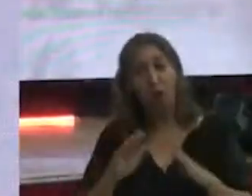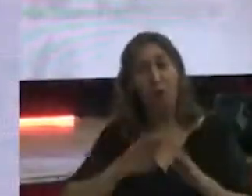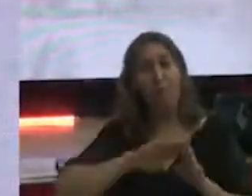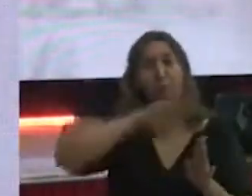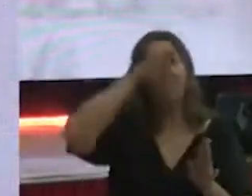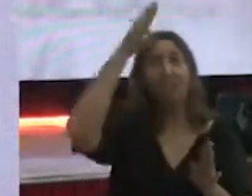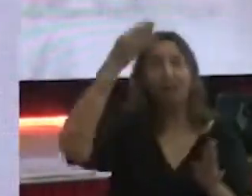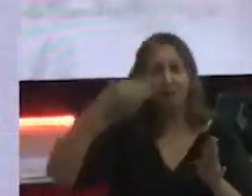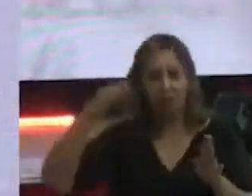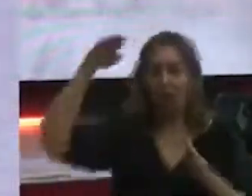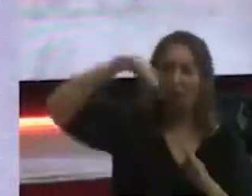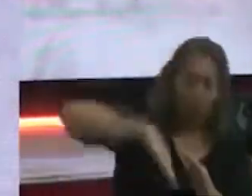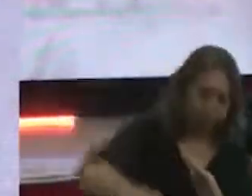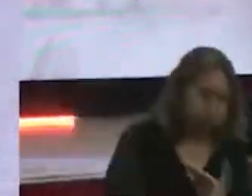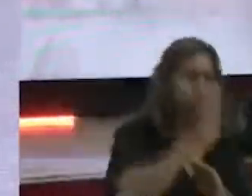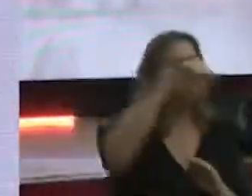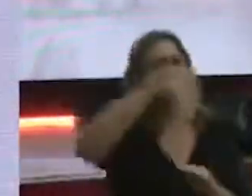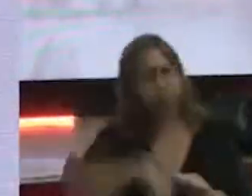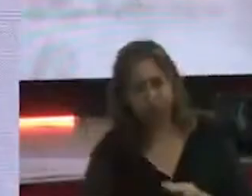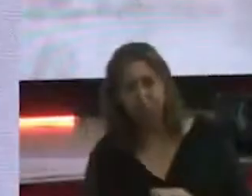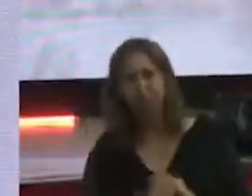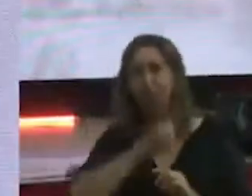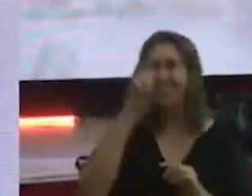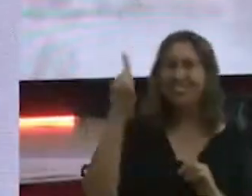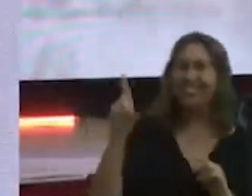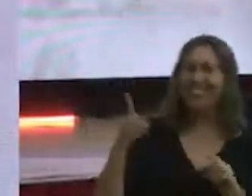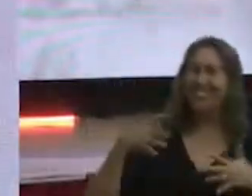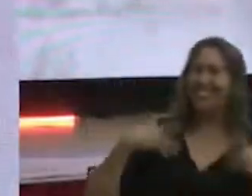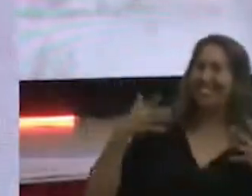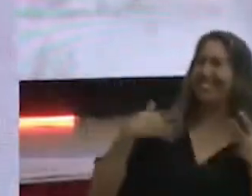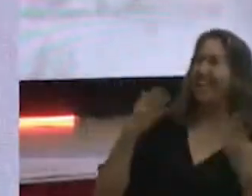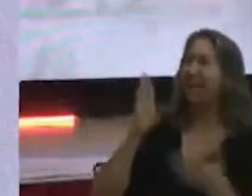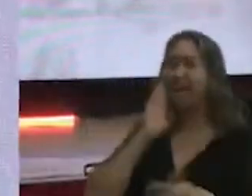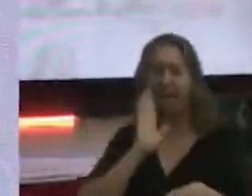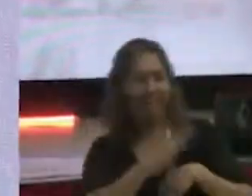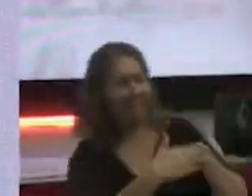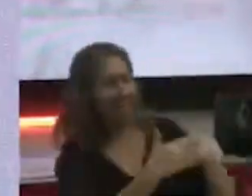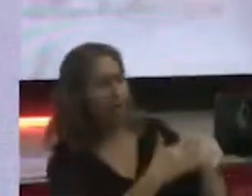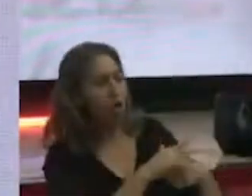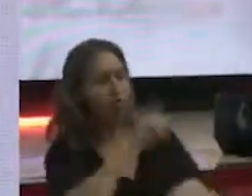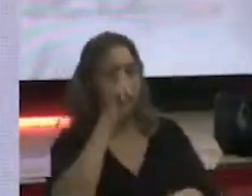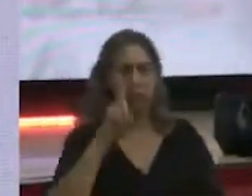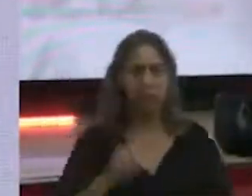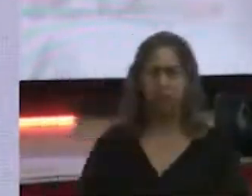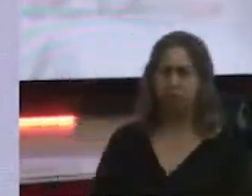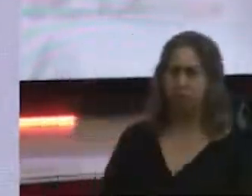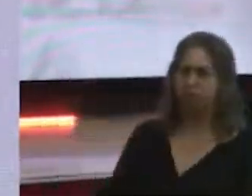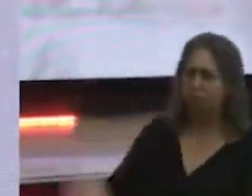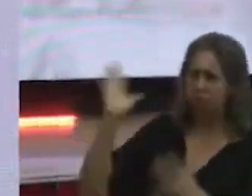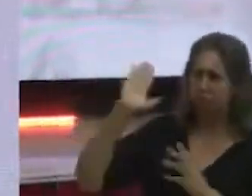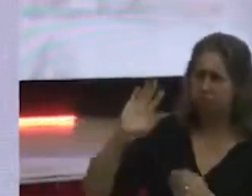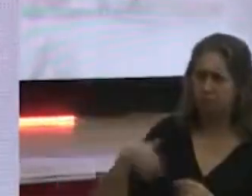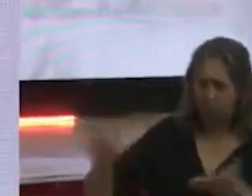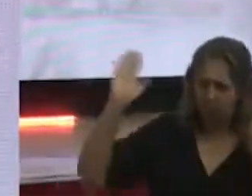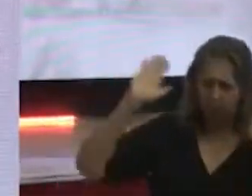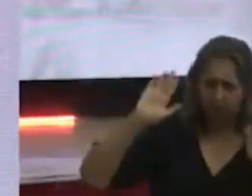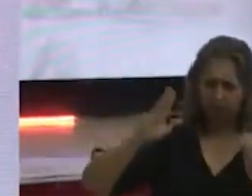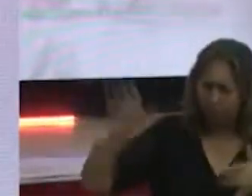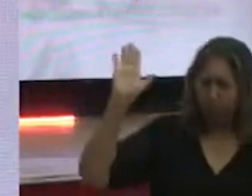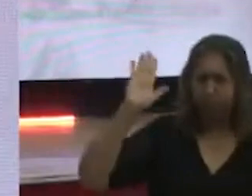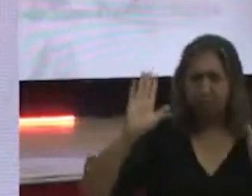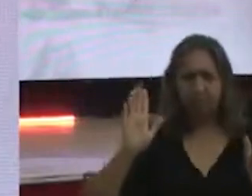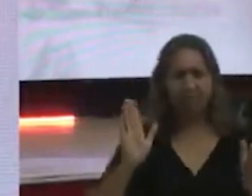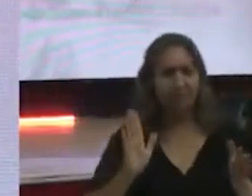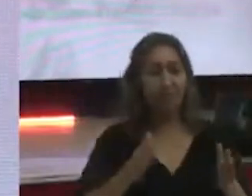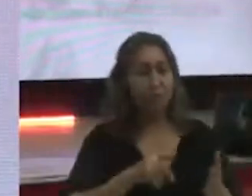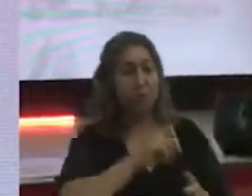lá embaixo um dia elas são gentis outro dia elas te dão não chega para lá por que